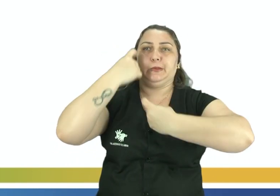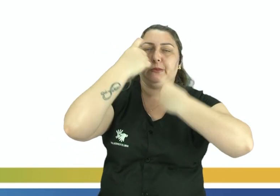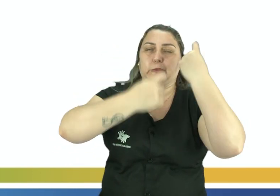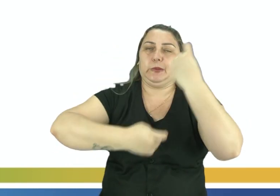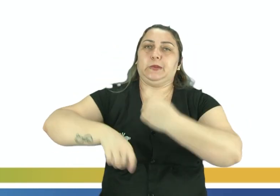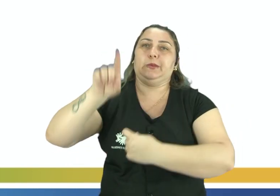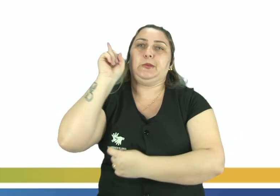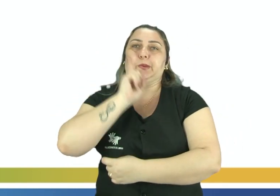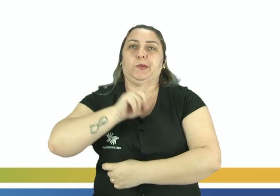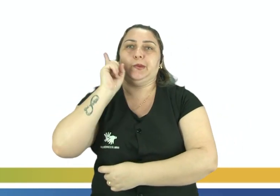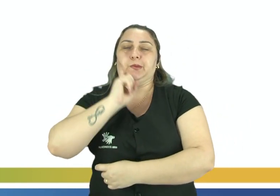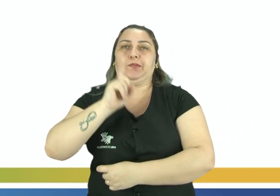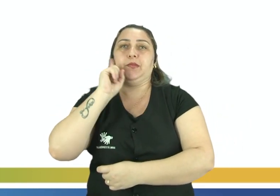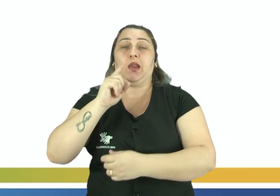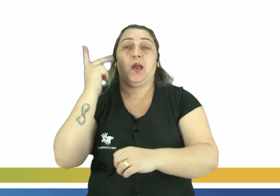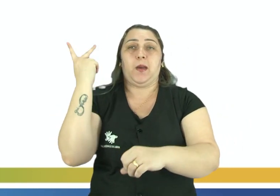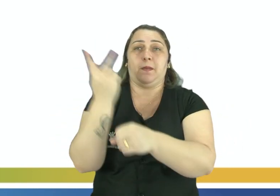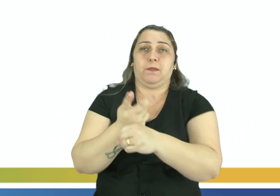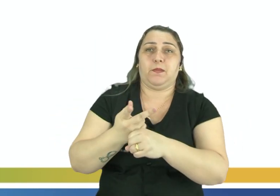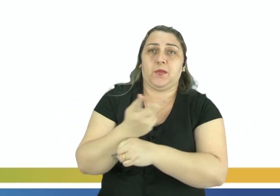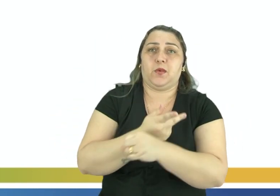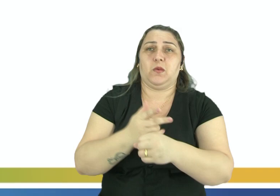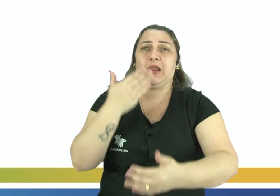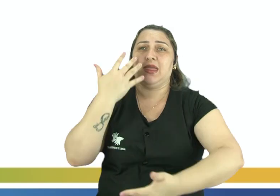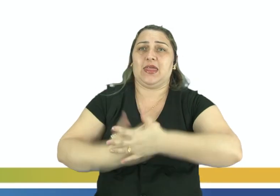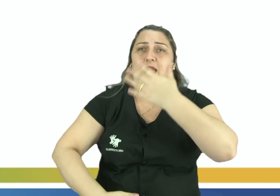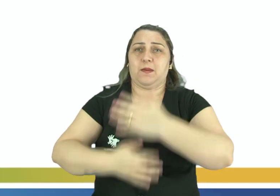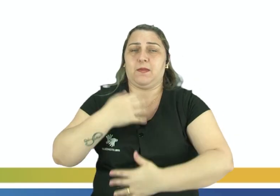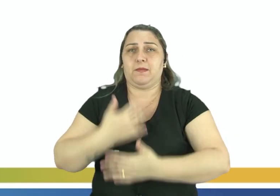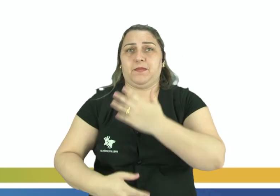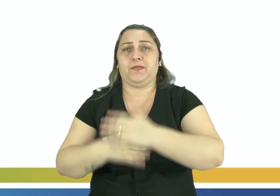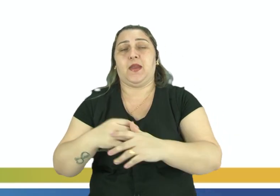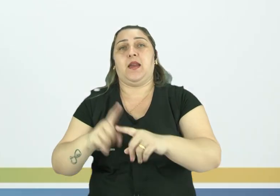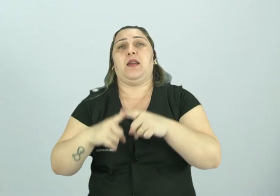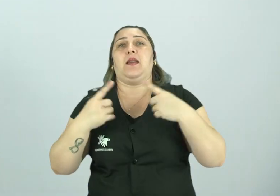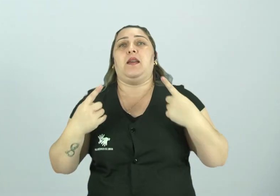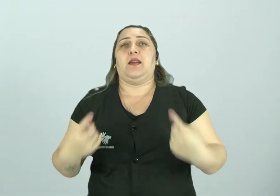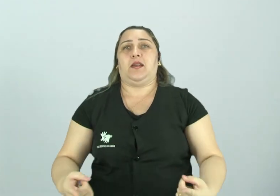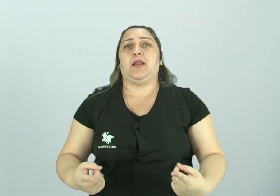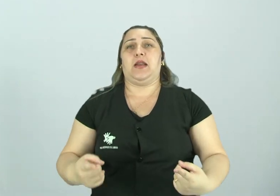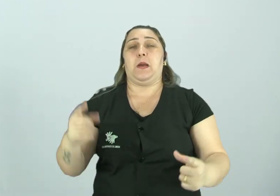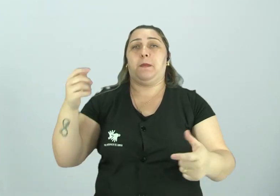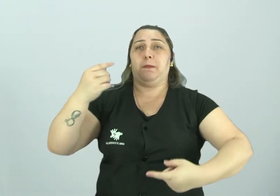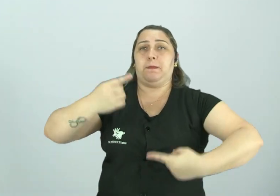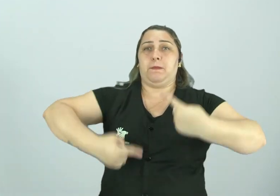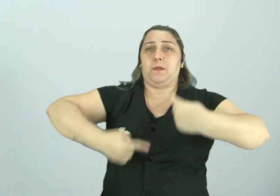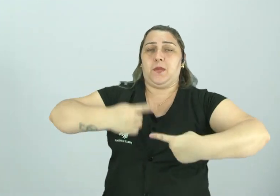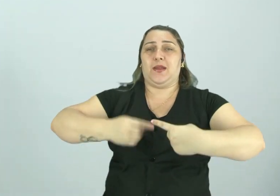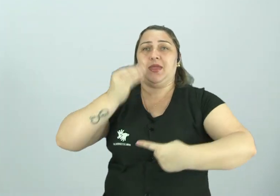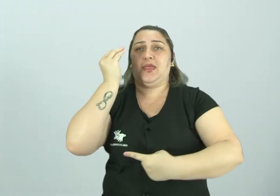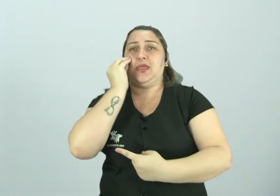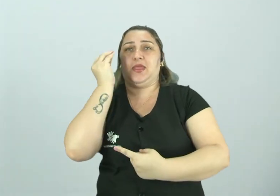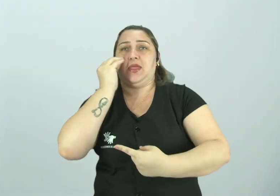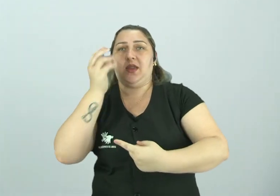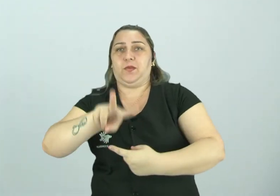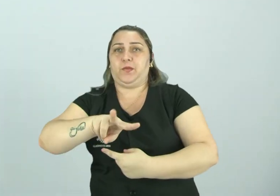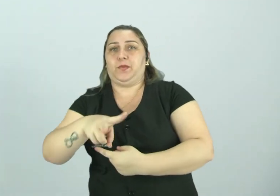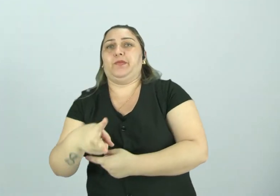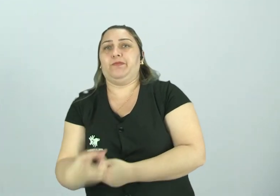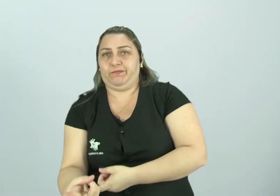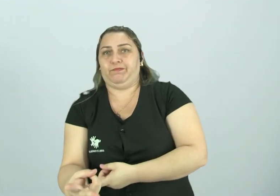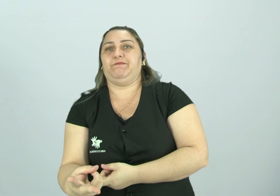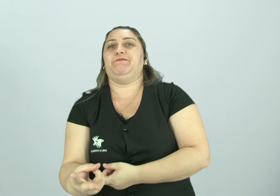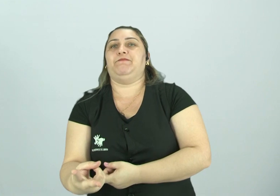Unidos, então ele busca intervir de alguma maneira. Então, essa política de tentar reverter